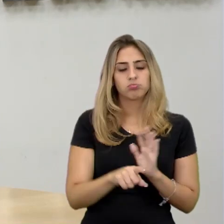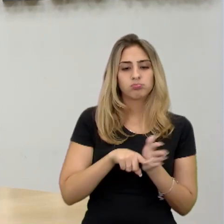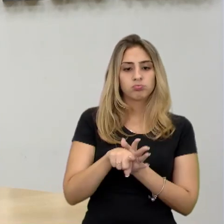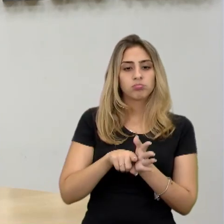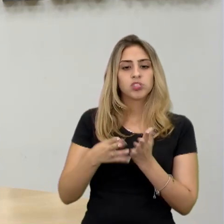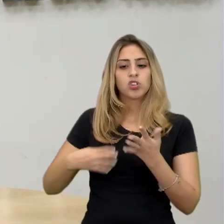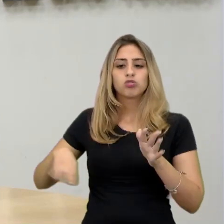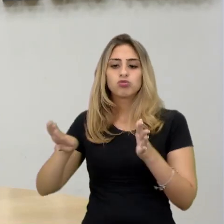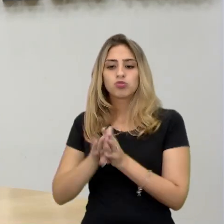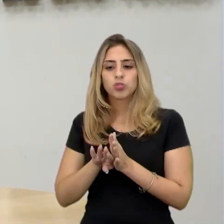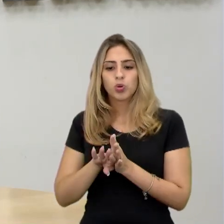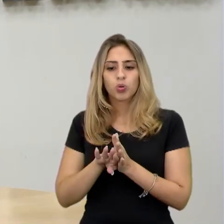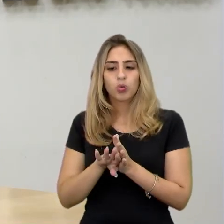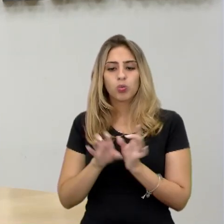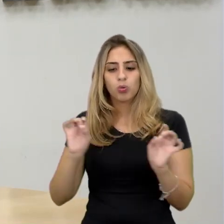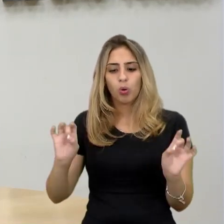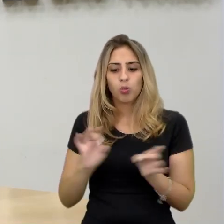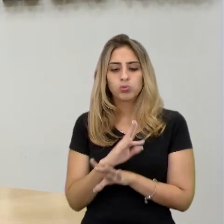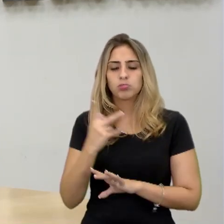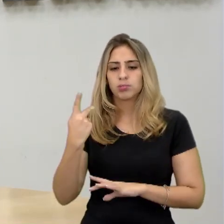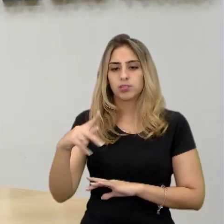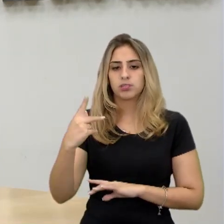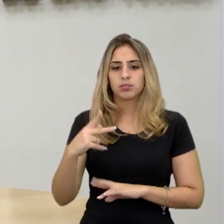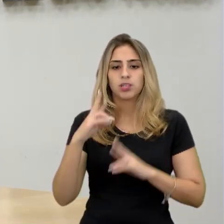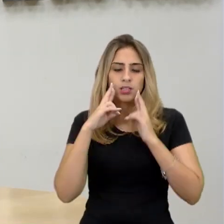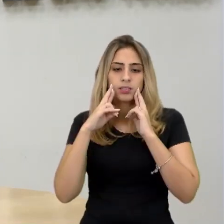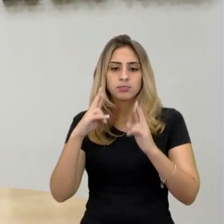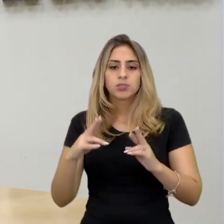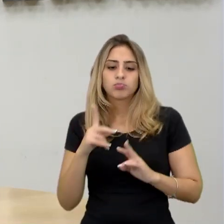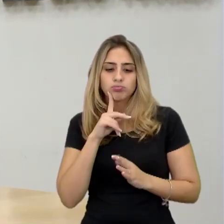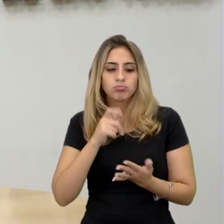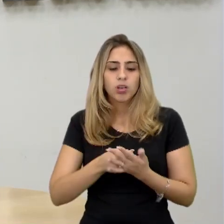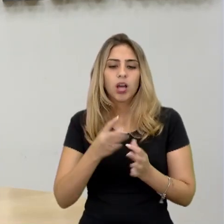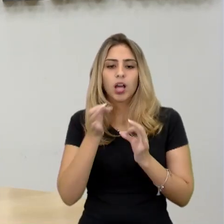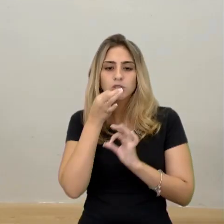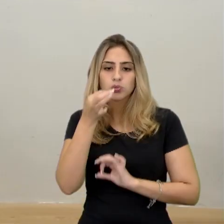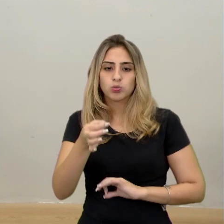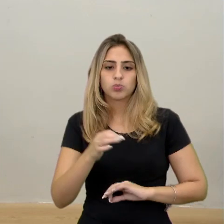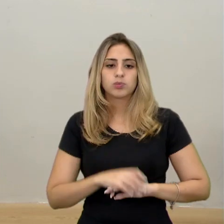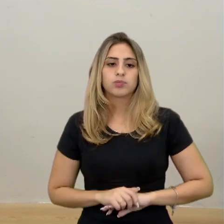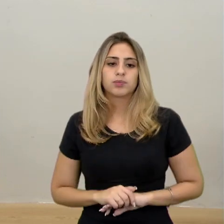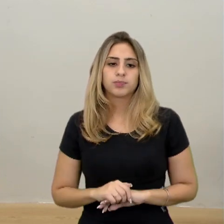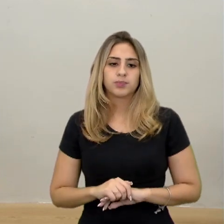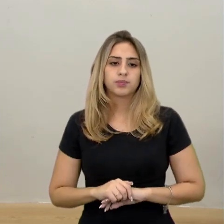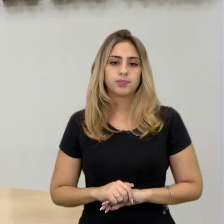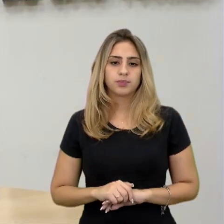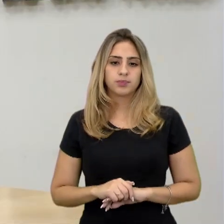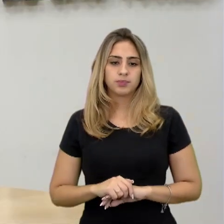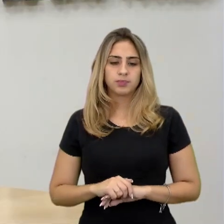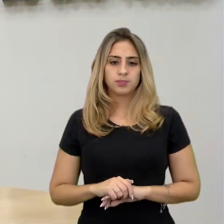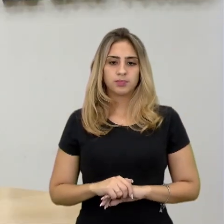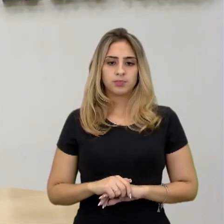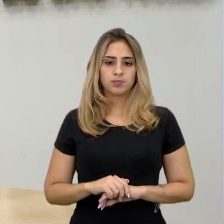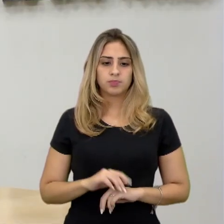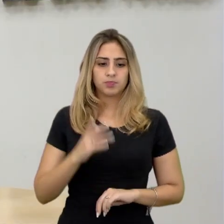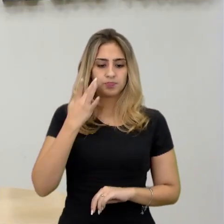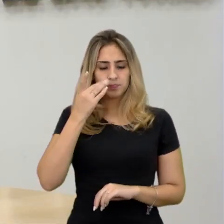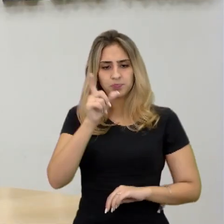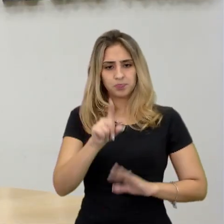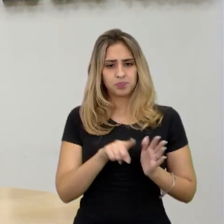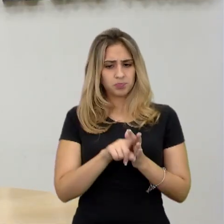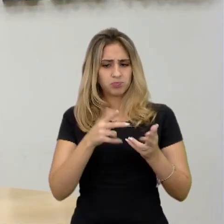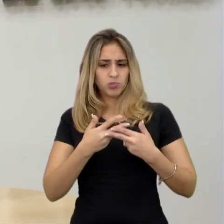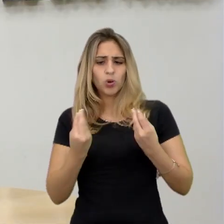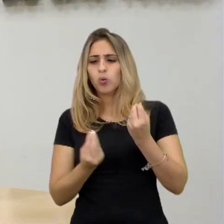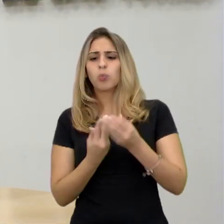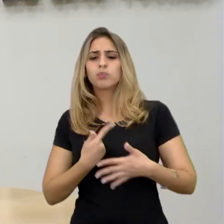chegou na conclusão que ele chegou, né, a respeito de um determinado assunto. Legal. Tá? Então, o autor pesquisou alguma coisa, beleza, mas